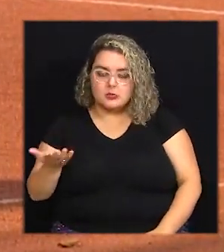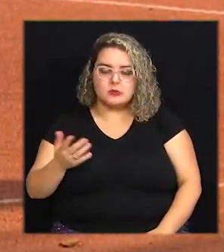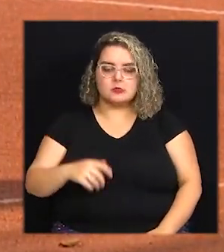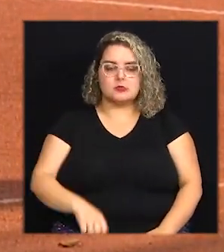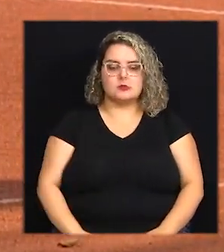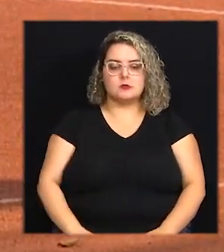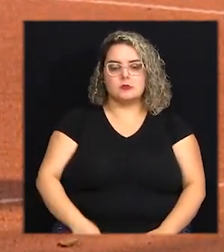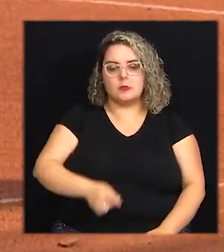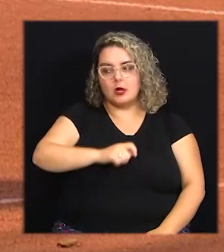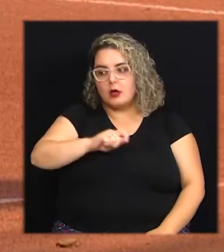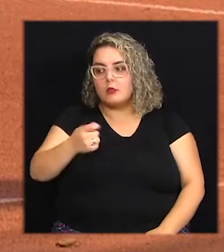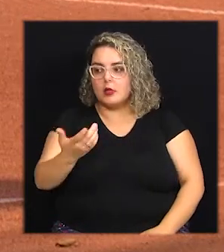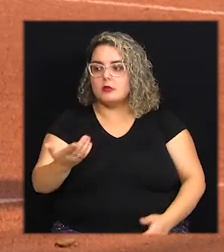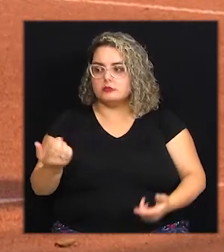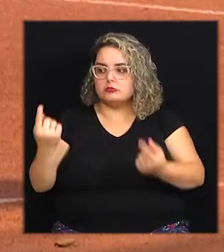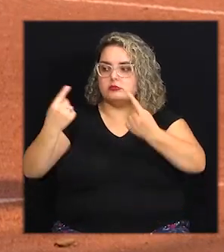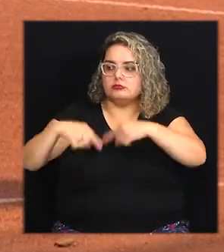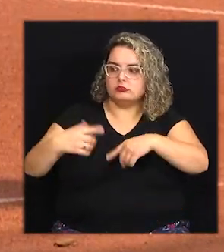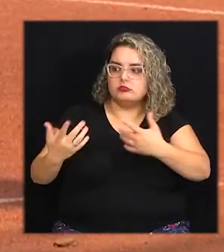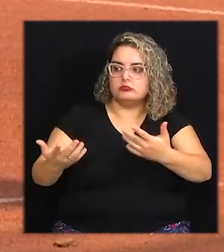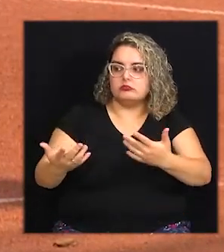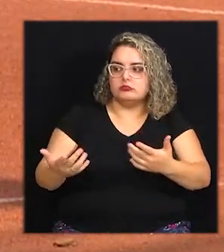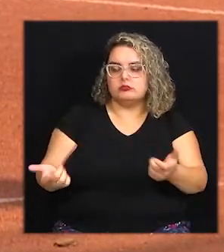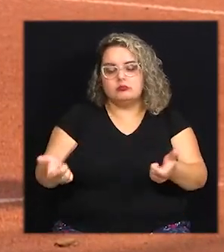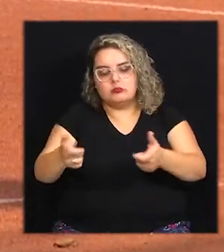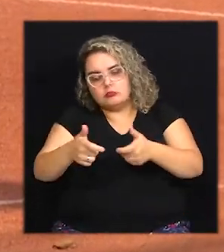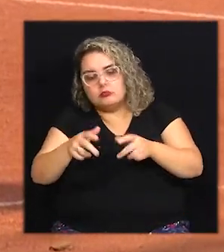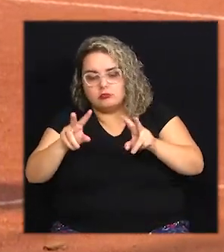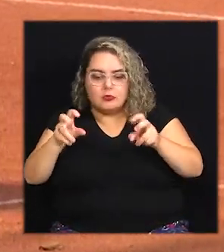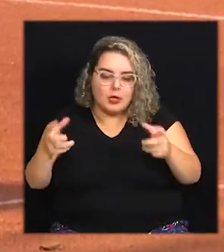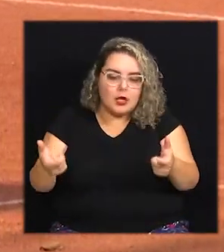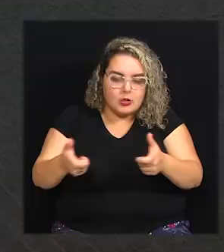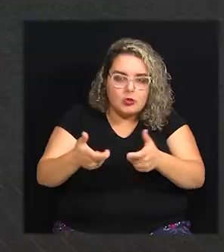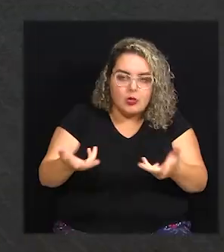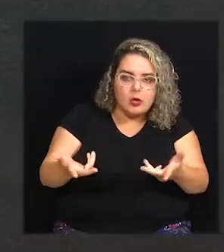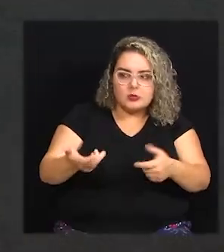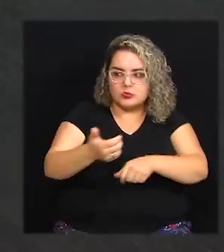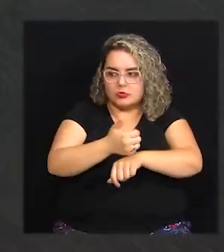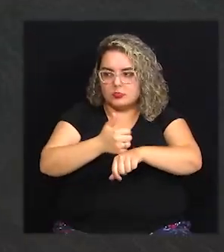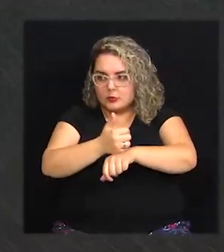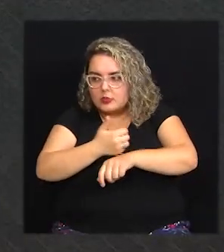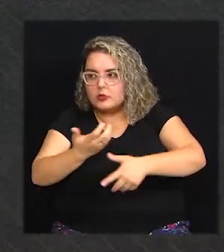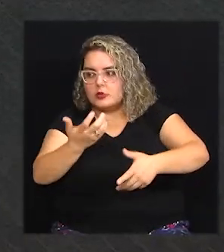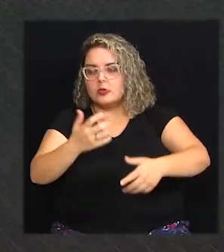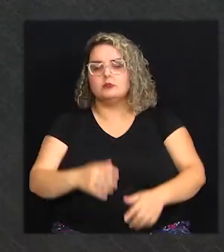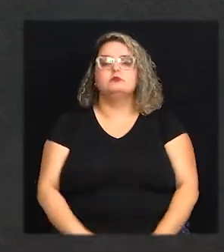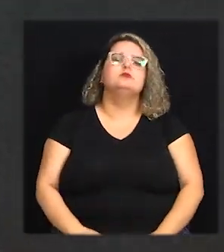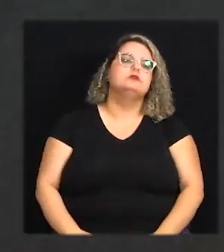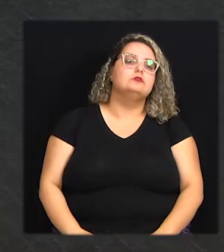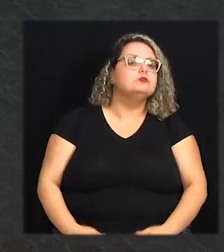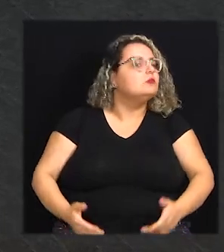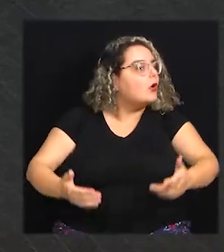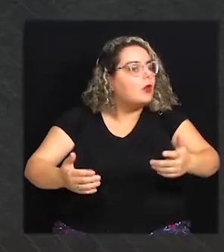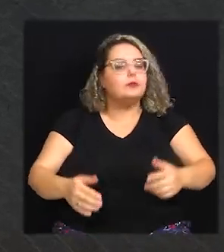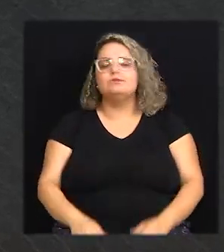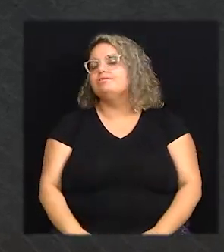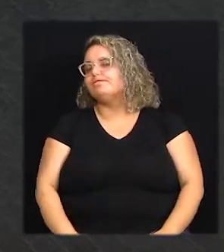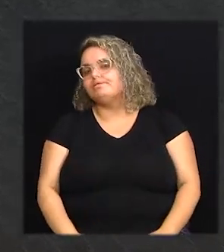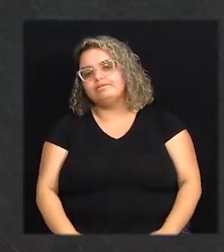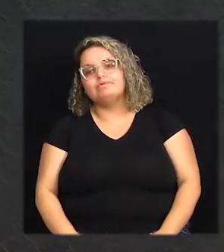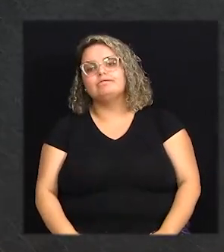jogar esses torneios que são menores, né, no profissional. E, pô, tá sendo um ano